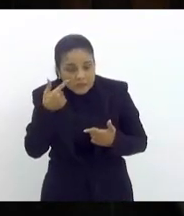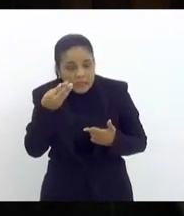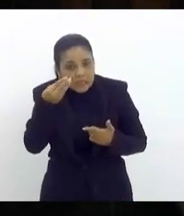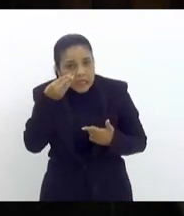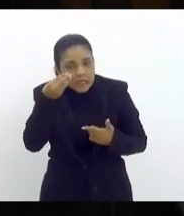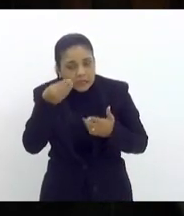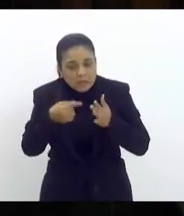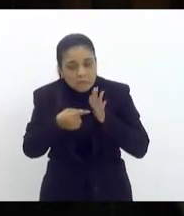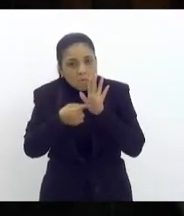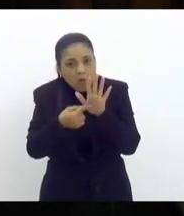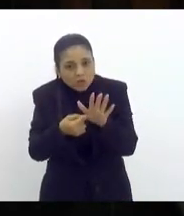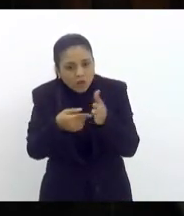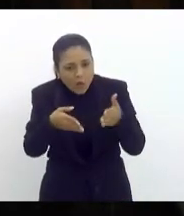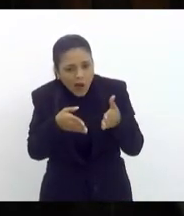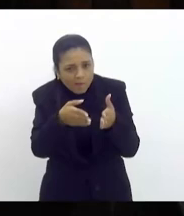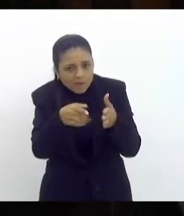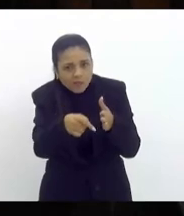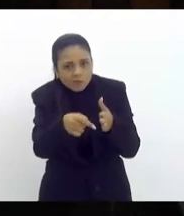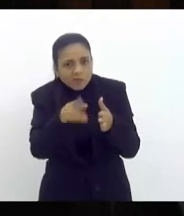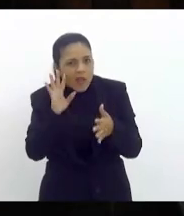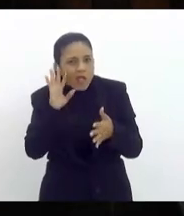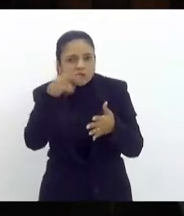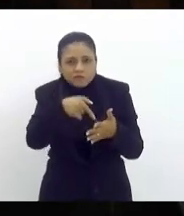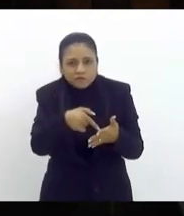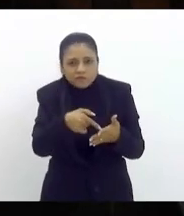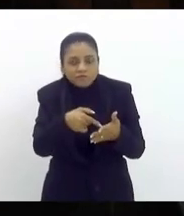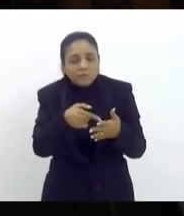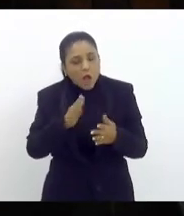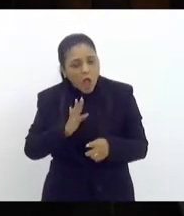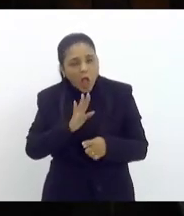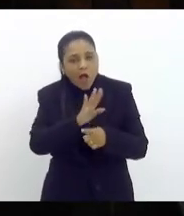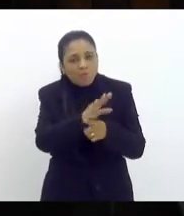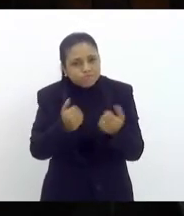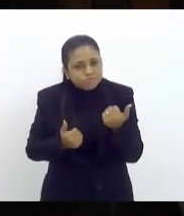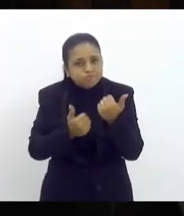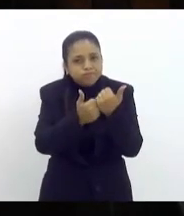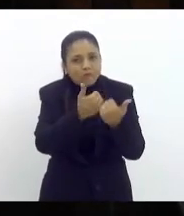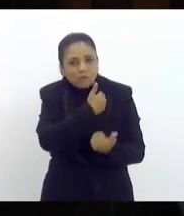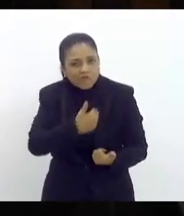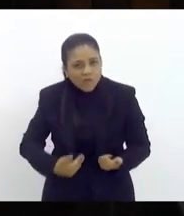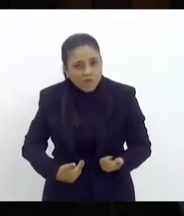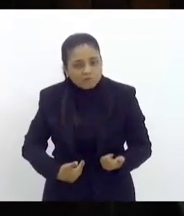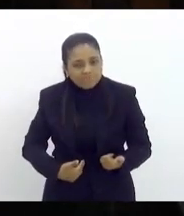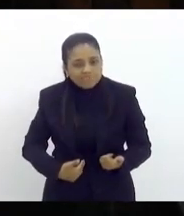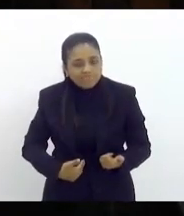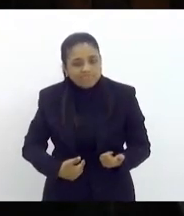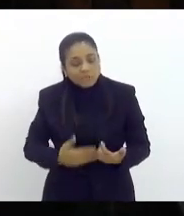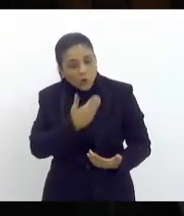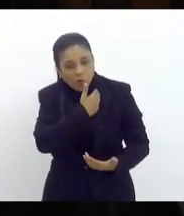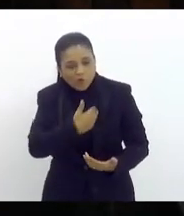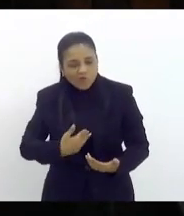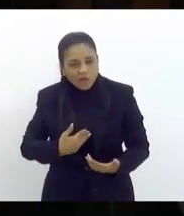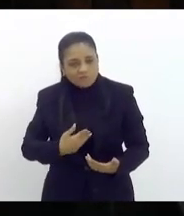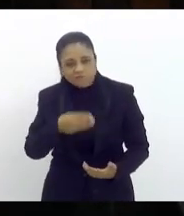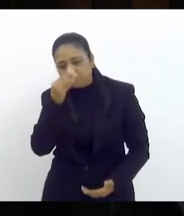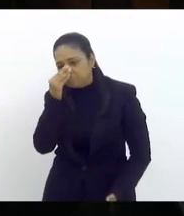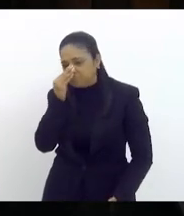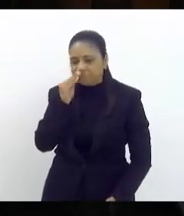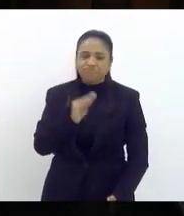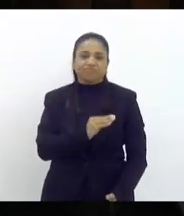para contribuir com o estado do Rio de Janeiro para contribuir com o governo o governo simplesmente vira as costas